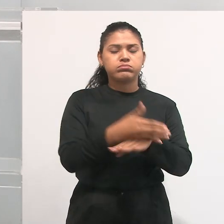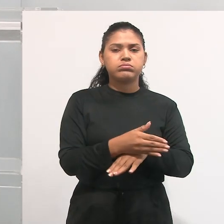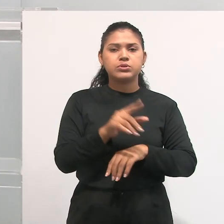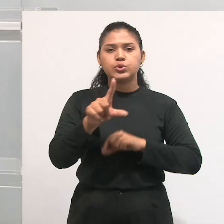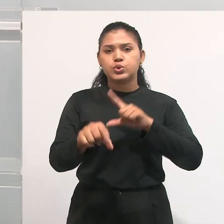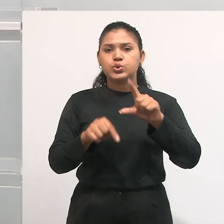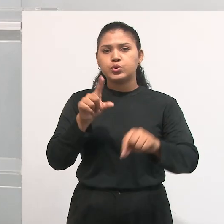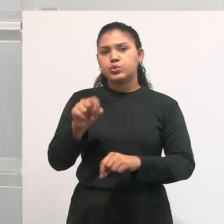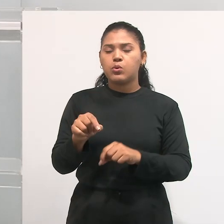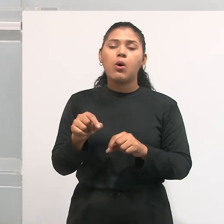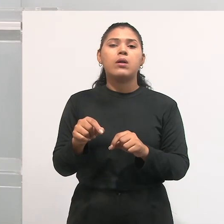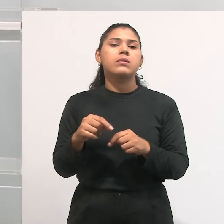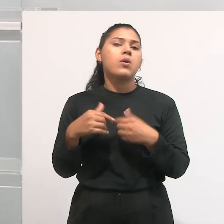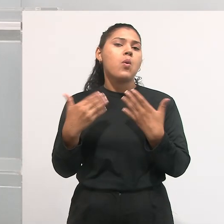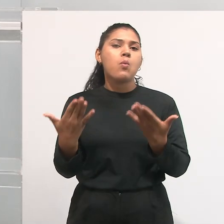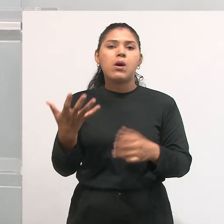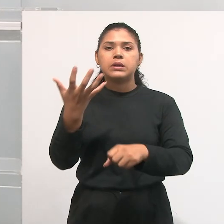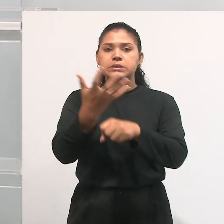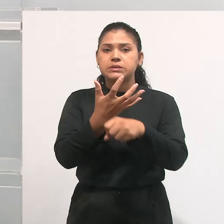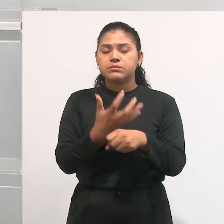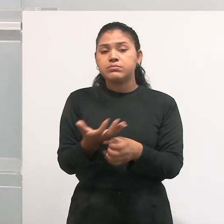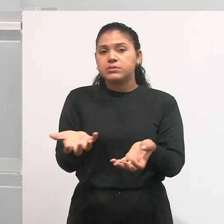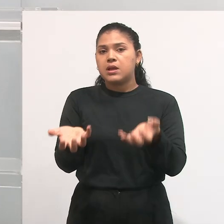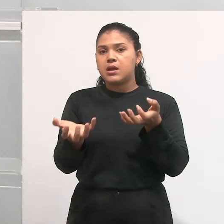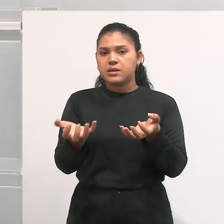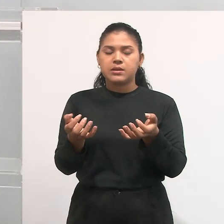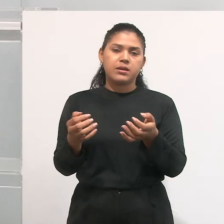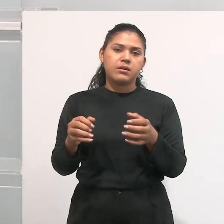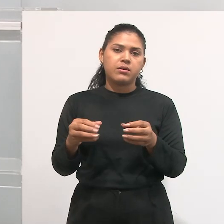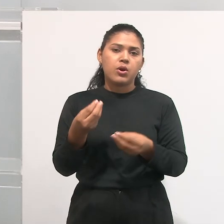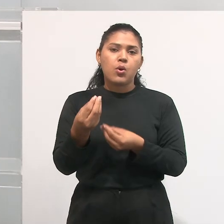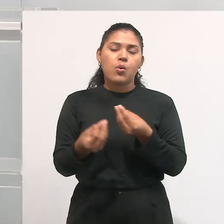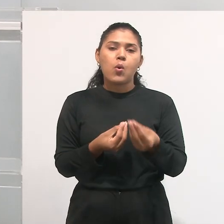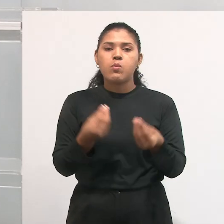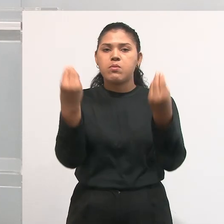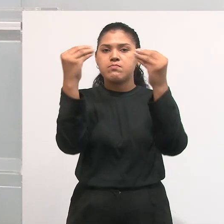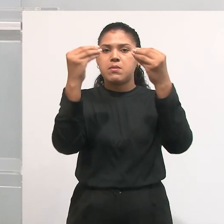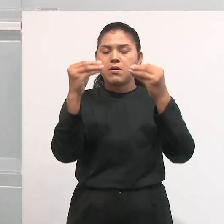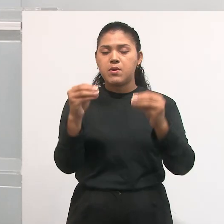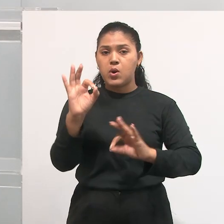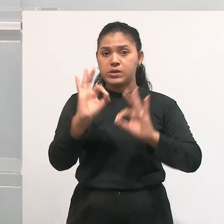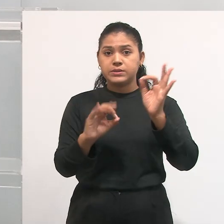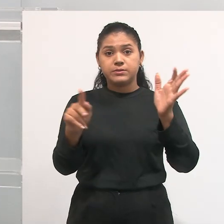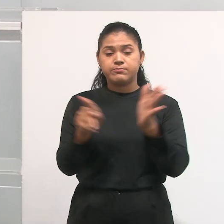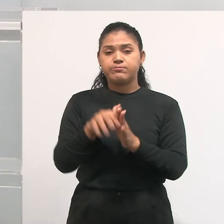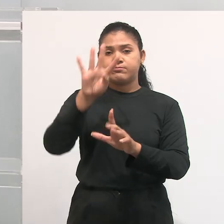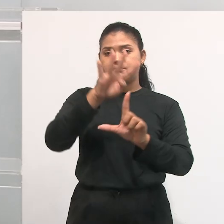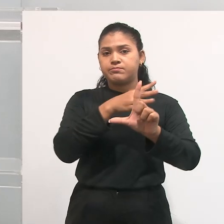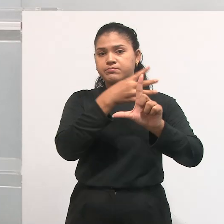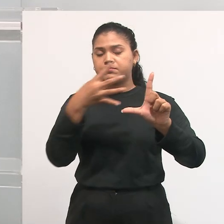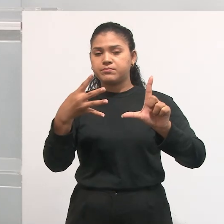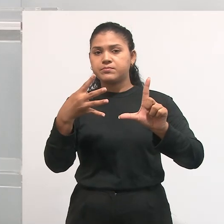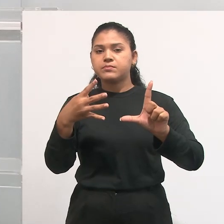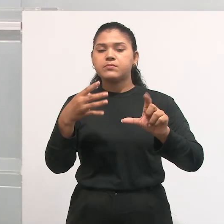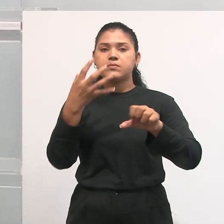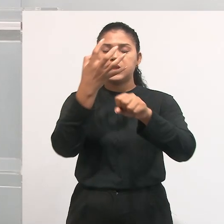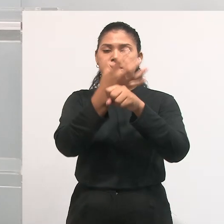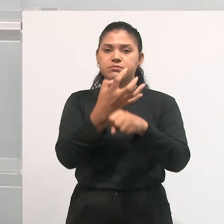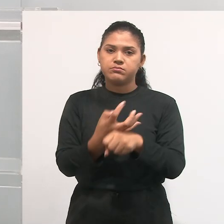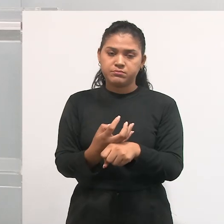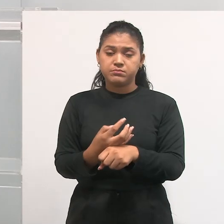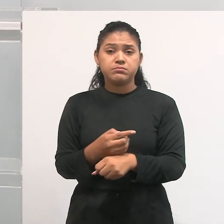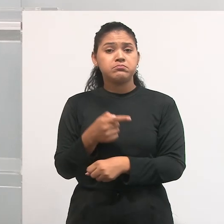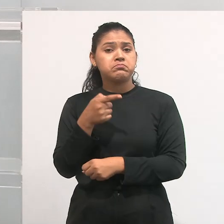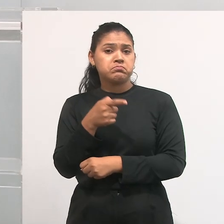ele escolhe o que ele pode, como ele pode compor a sua matriz curricular. Então, aí